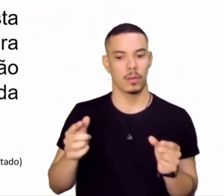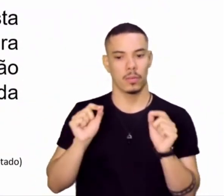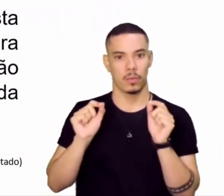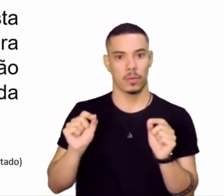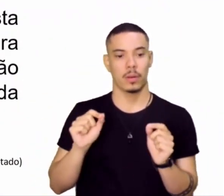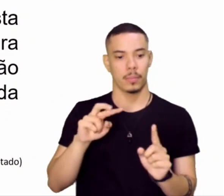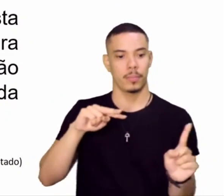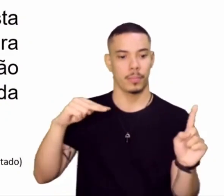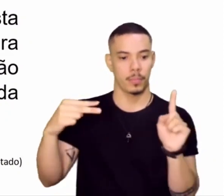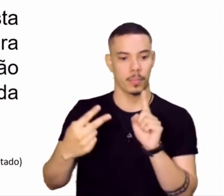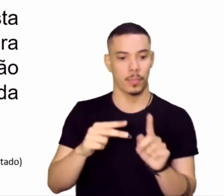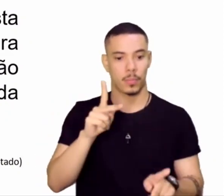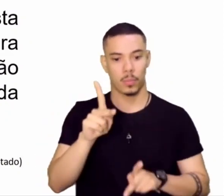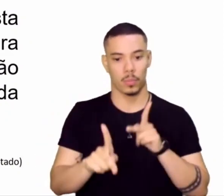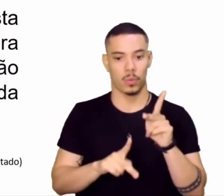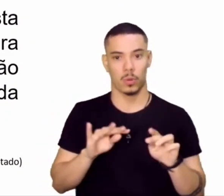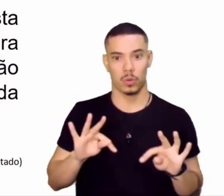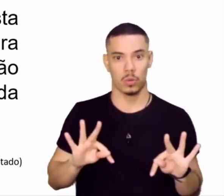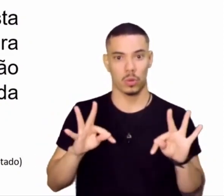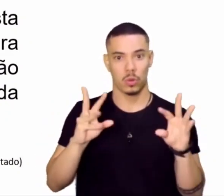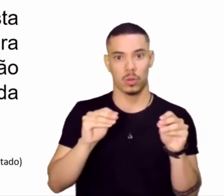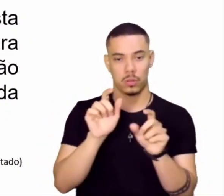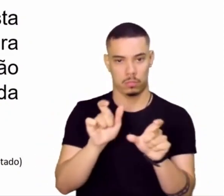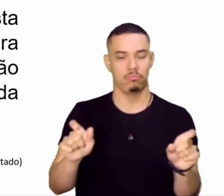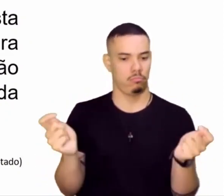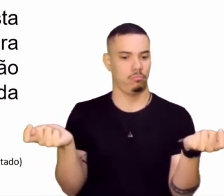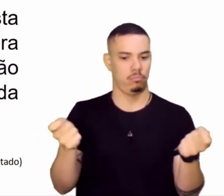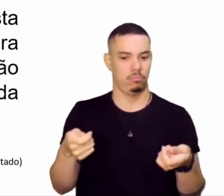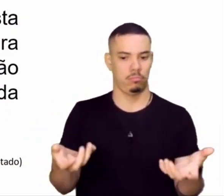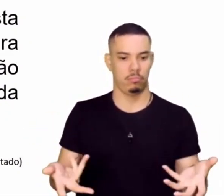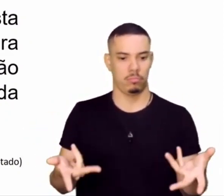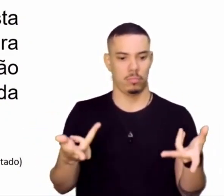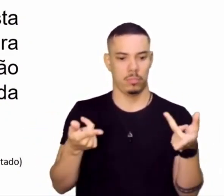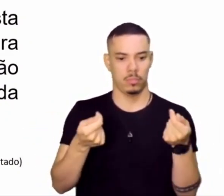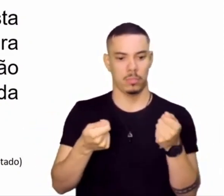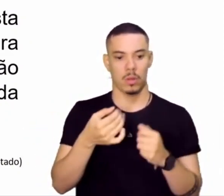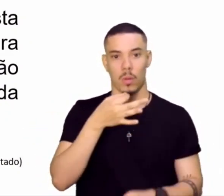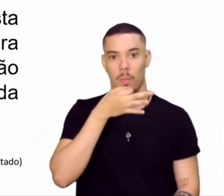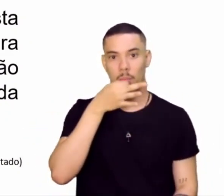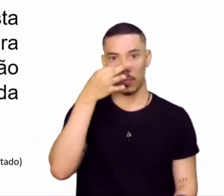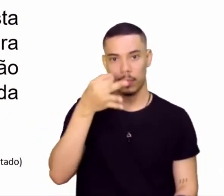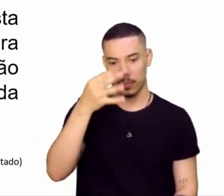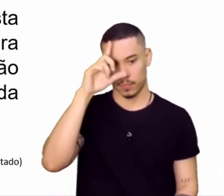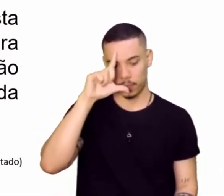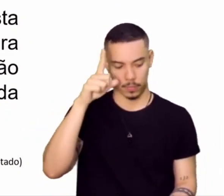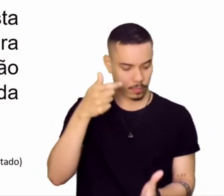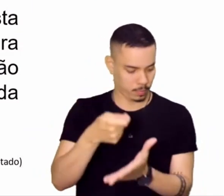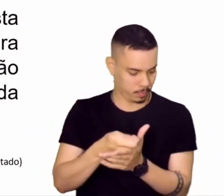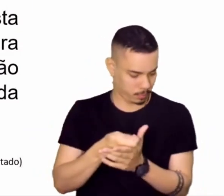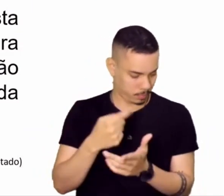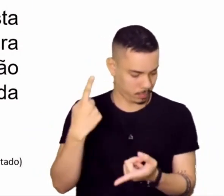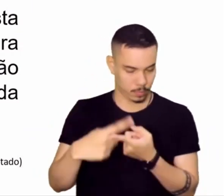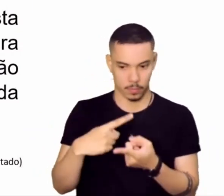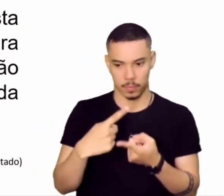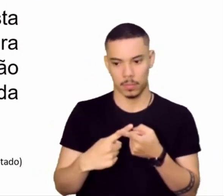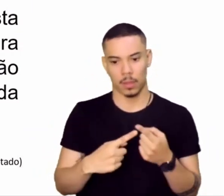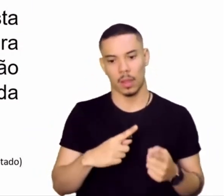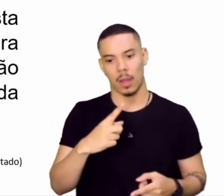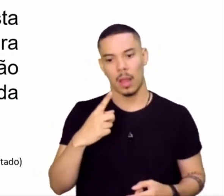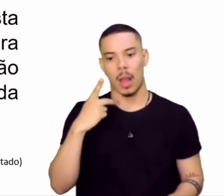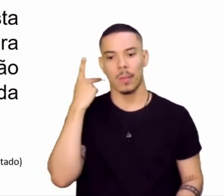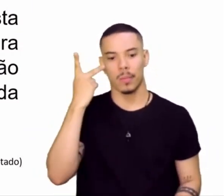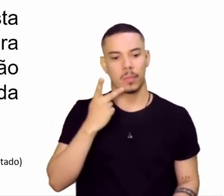vista público, todos os cidadãos têm competência para opinar e decidir, pois a política não é uma